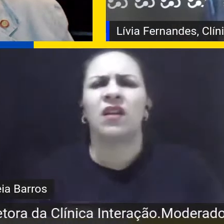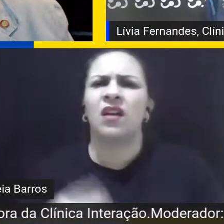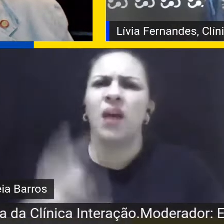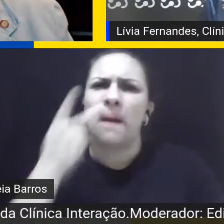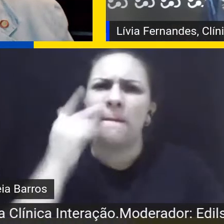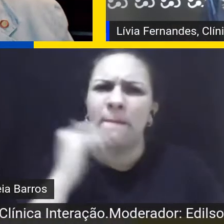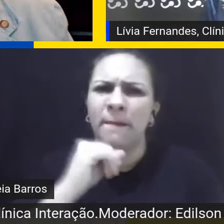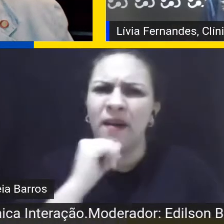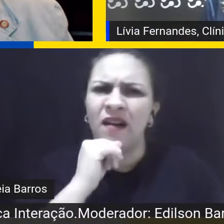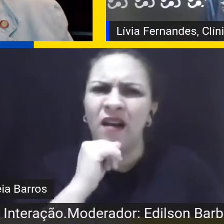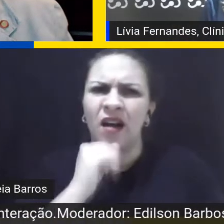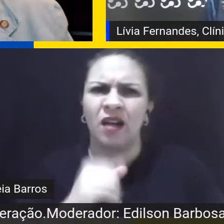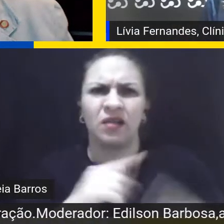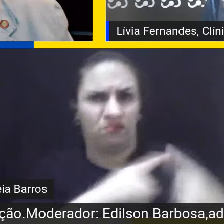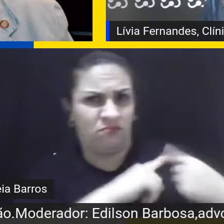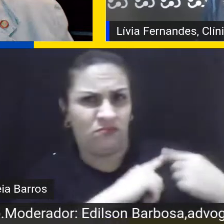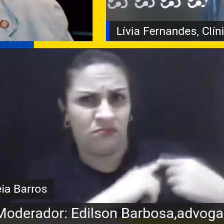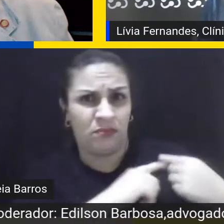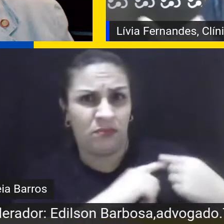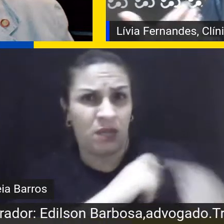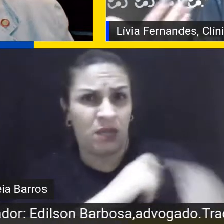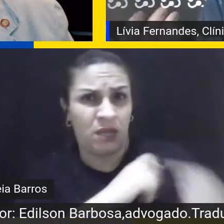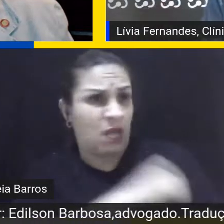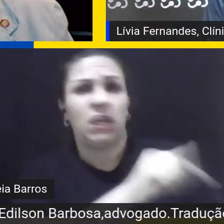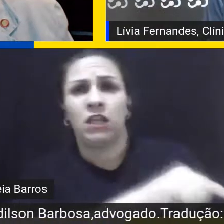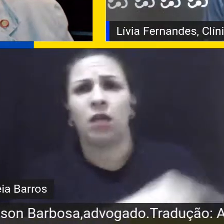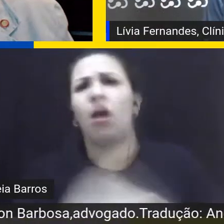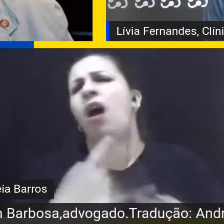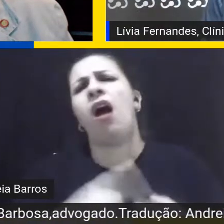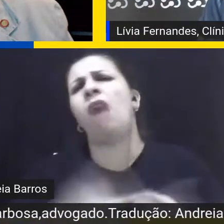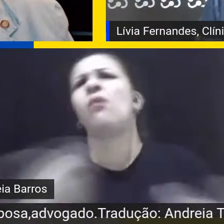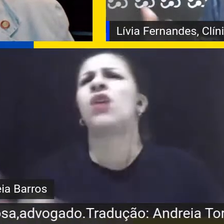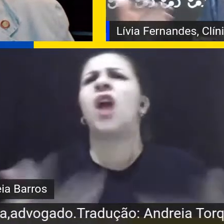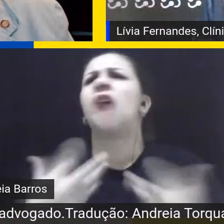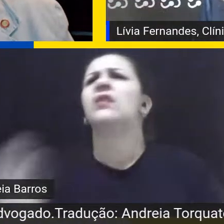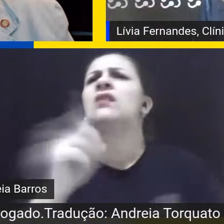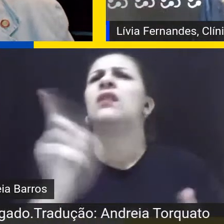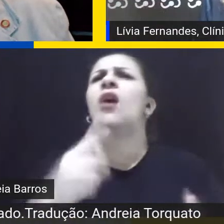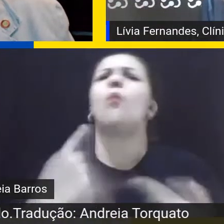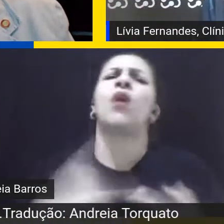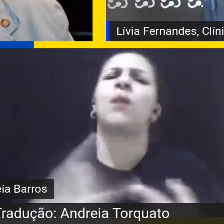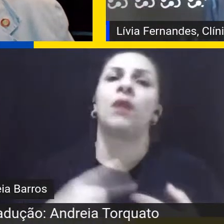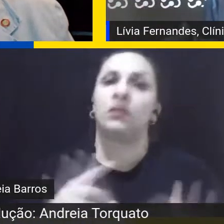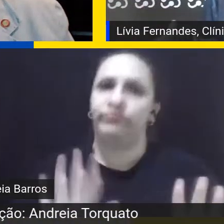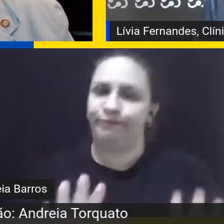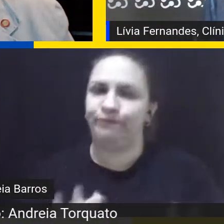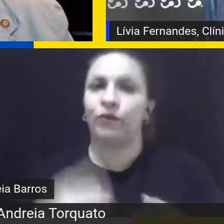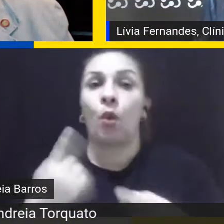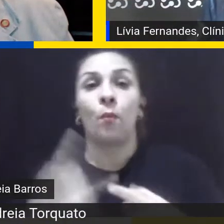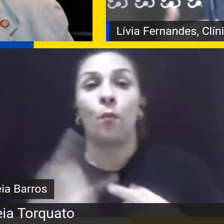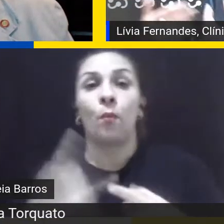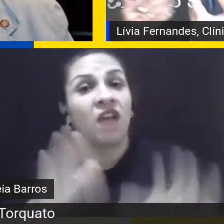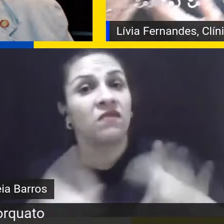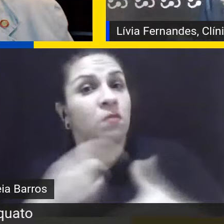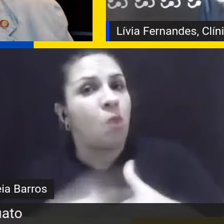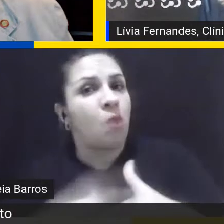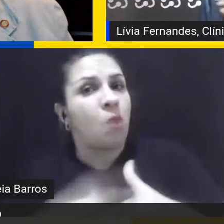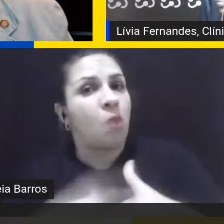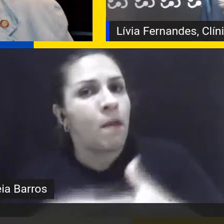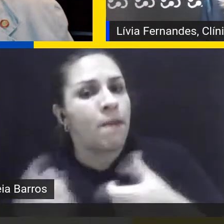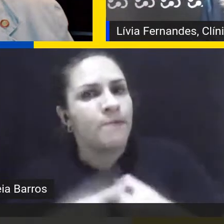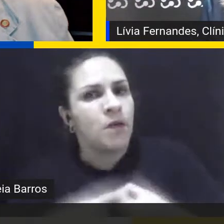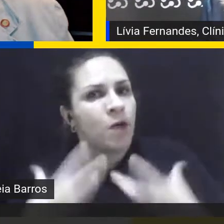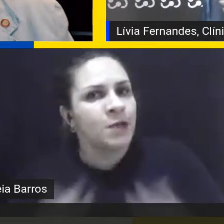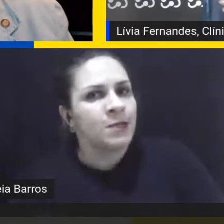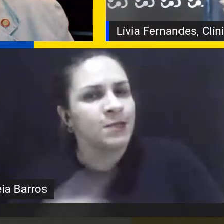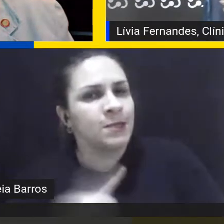essa responsabilidade para a clínica. A gente fica sem saber o que fazer. A gente orienta eles para que eles tomem a decisão com o